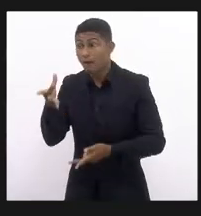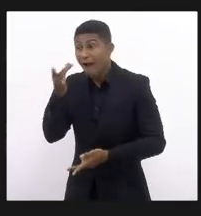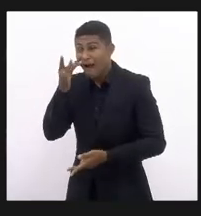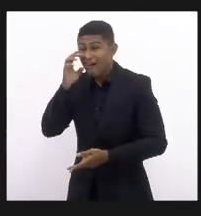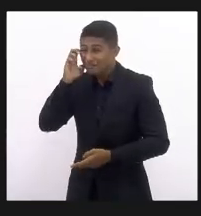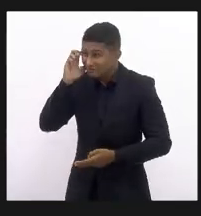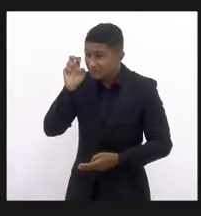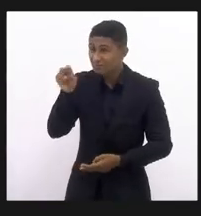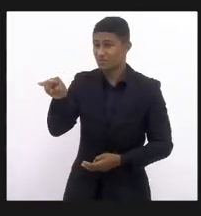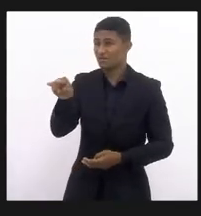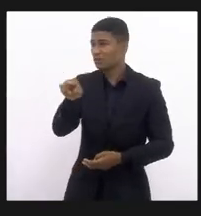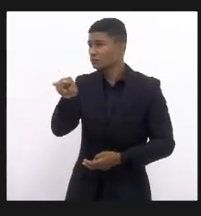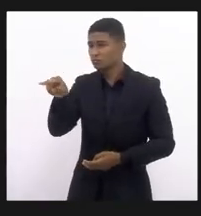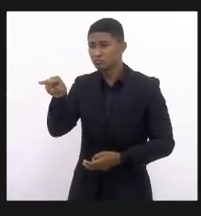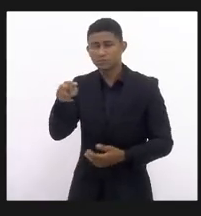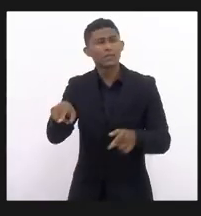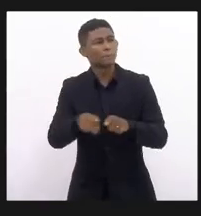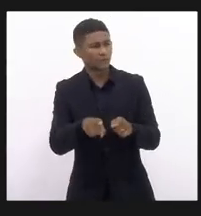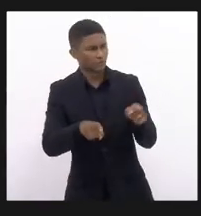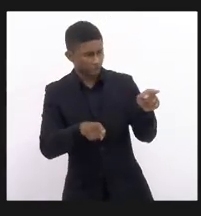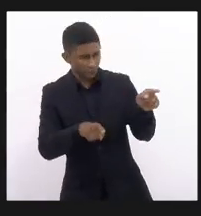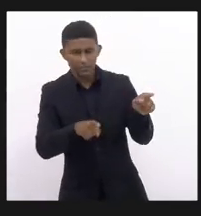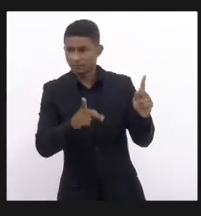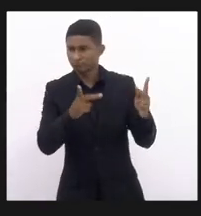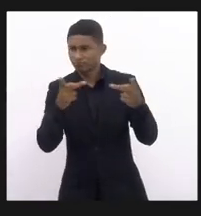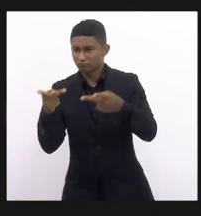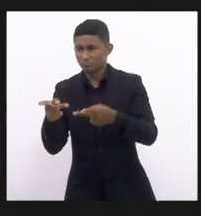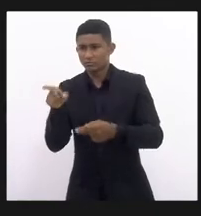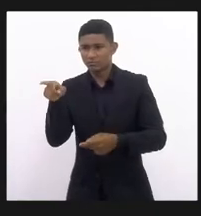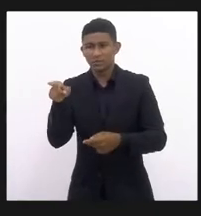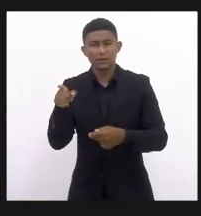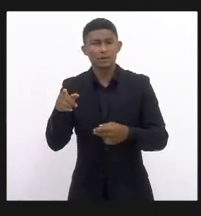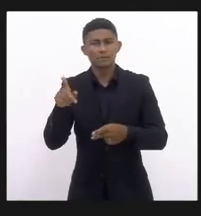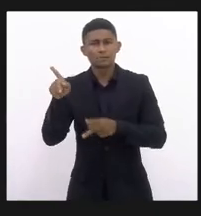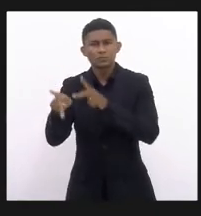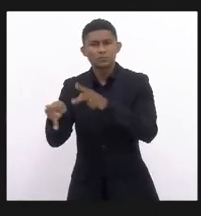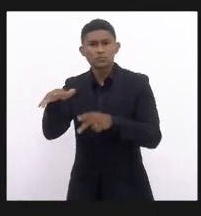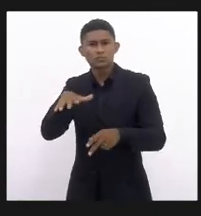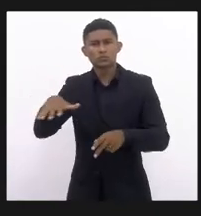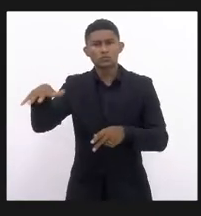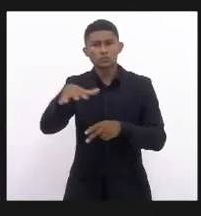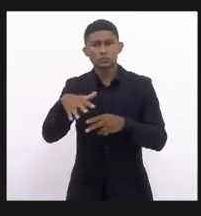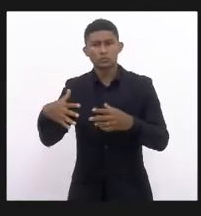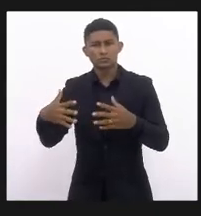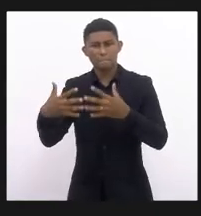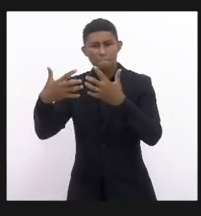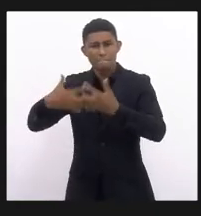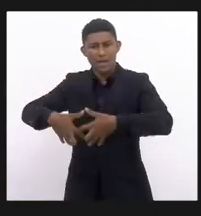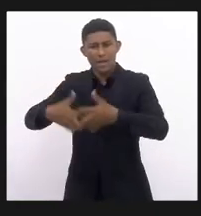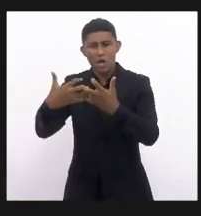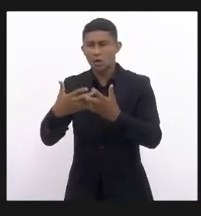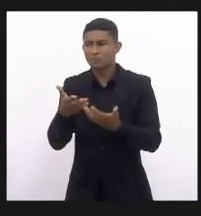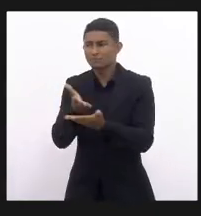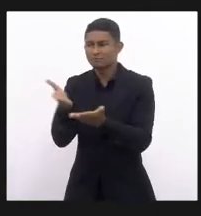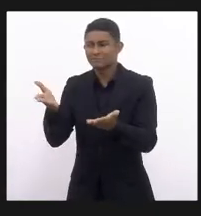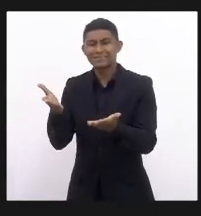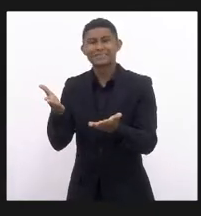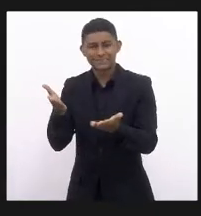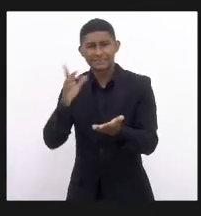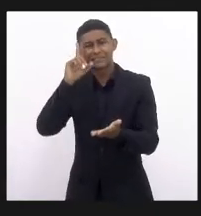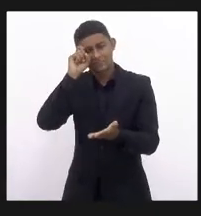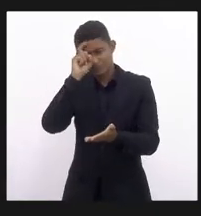vivenciei, como o senhor também, o que a população passou, está passando. E nada melhor do